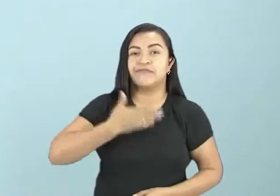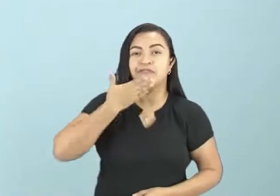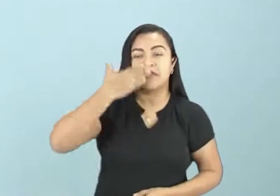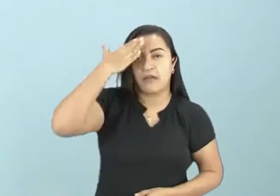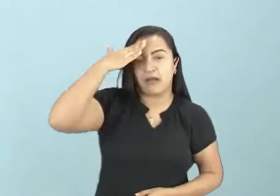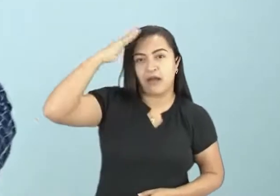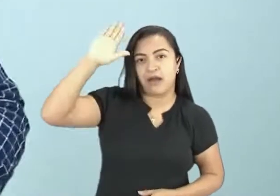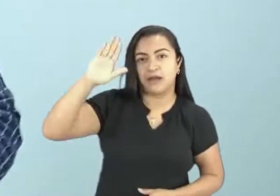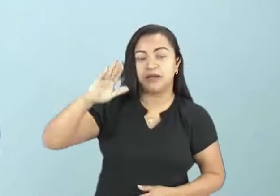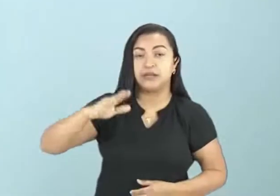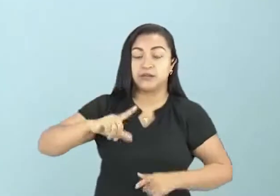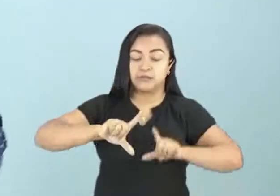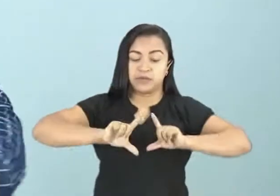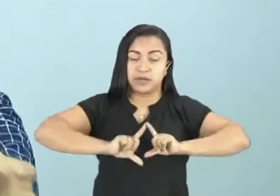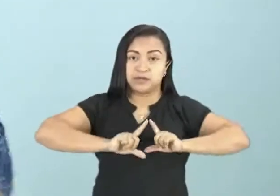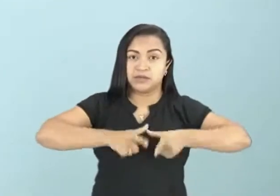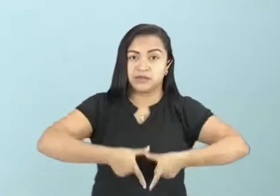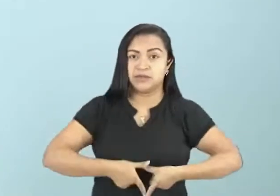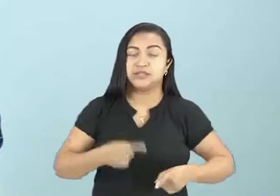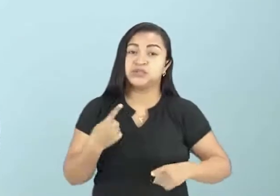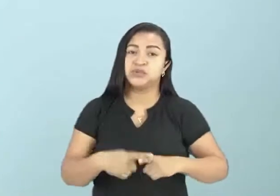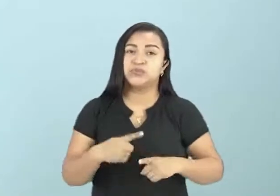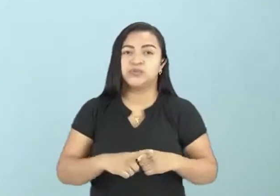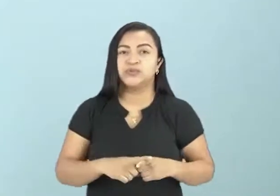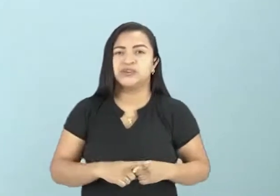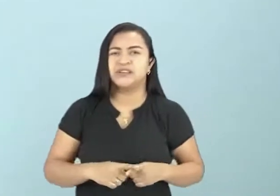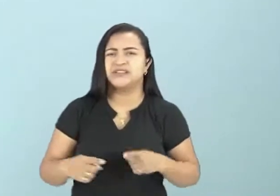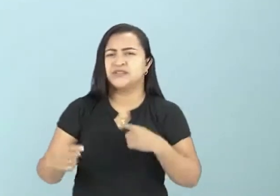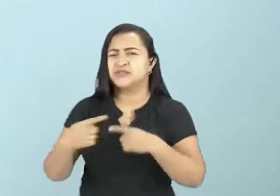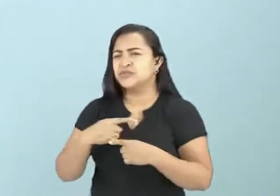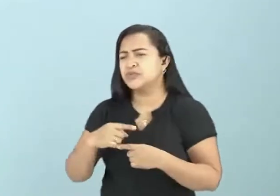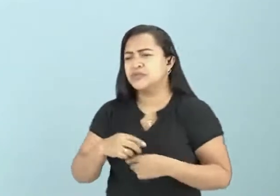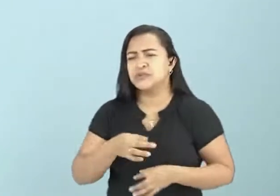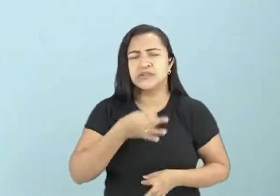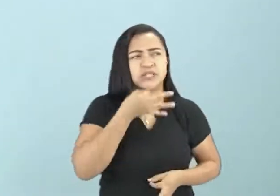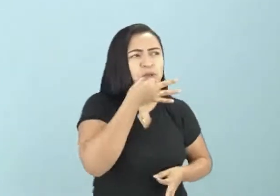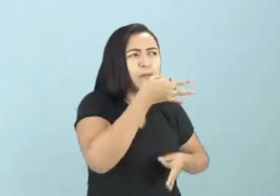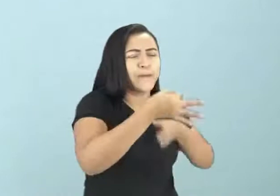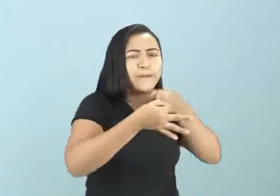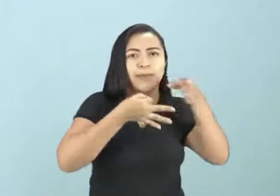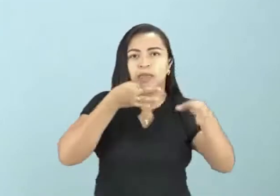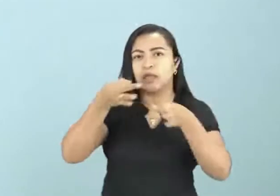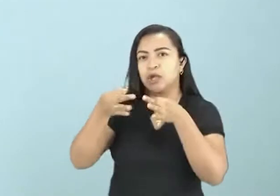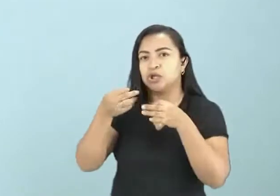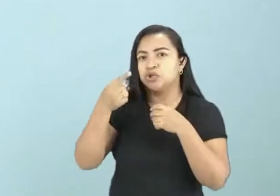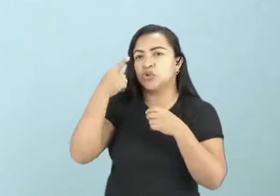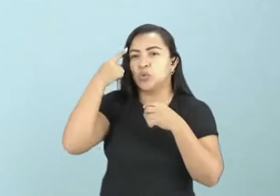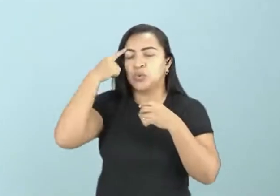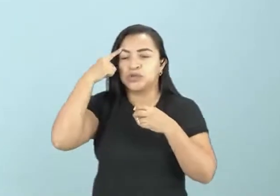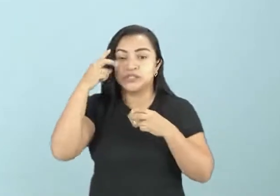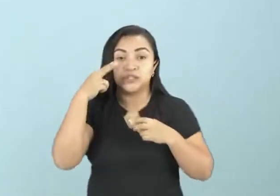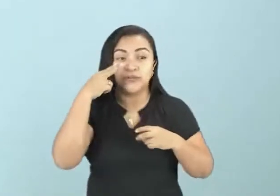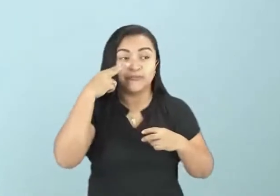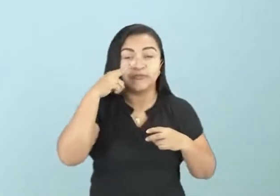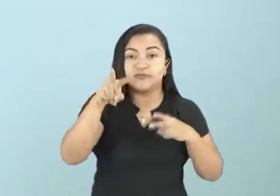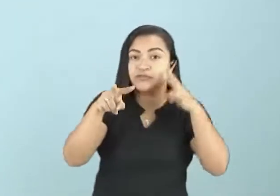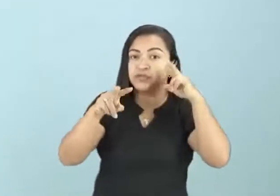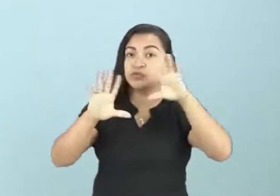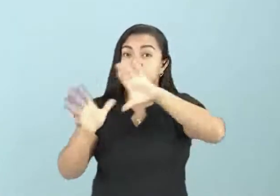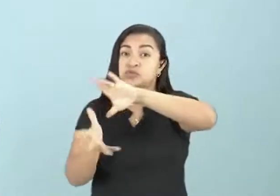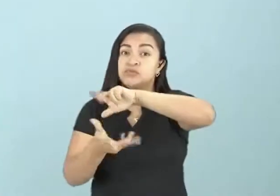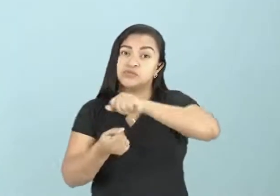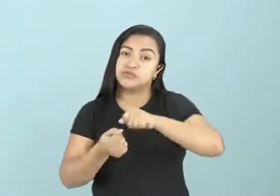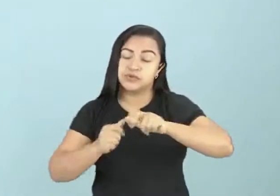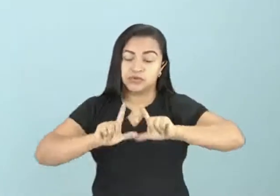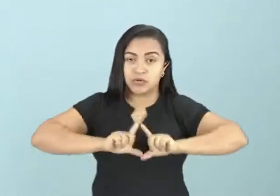é uma temática que gera muitas opções de visões de mundo, tá? Tanto pelo lado israelense quanto para o